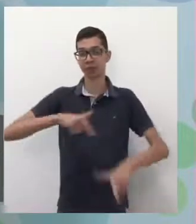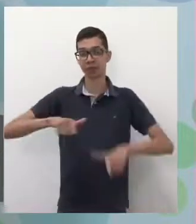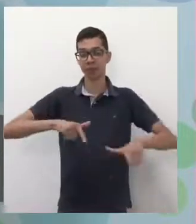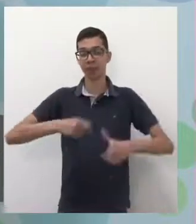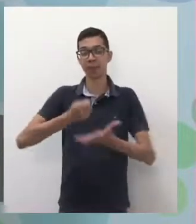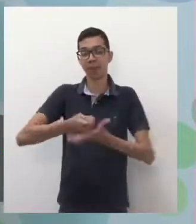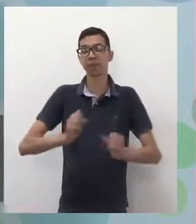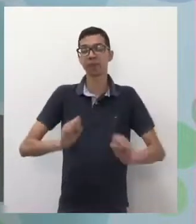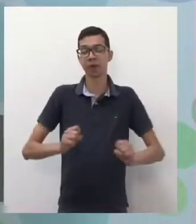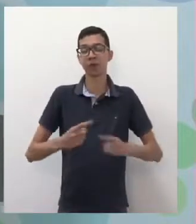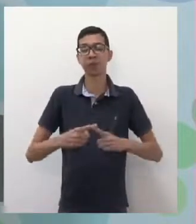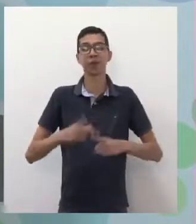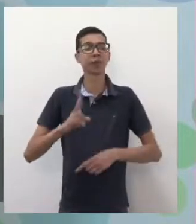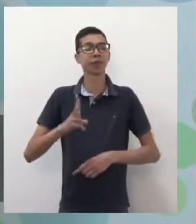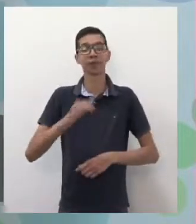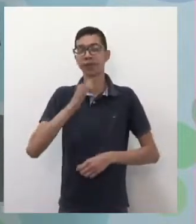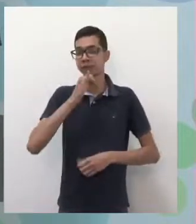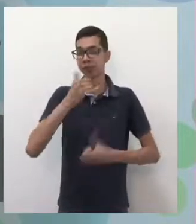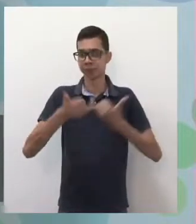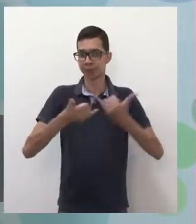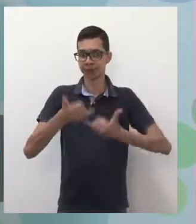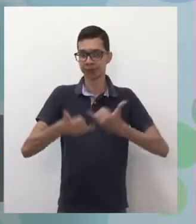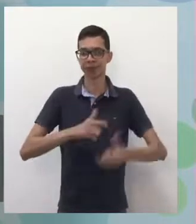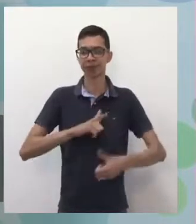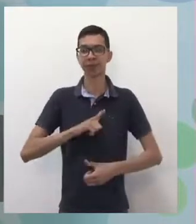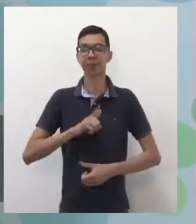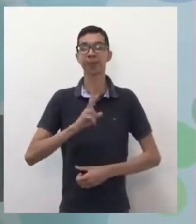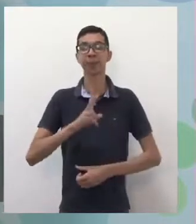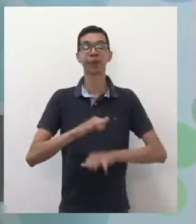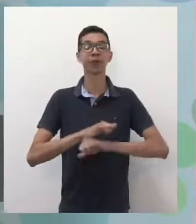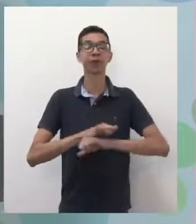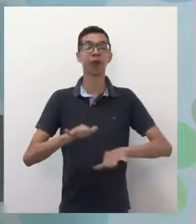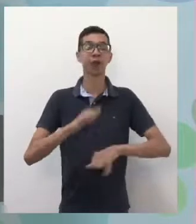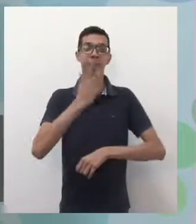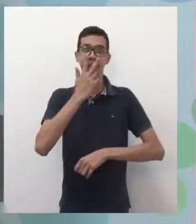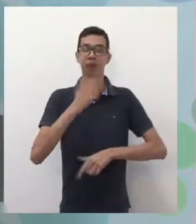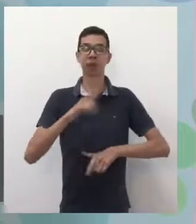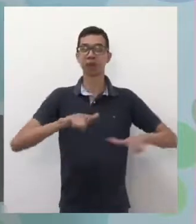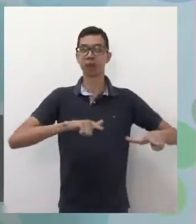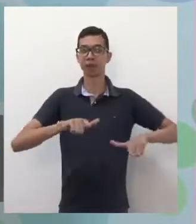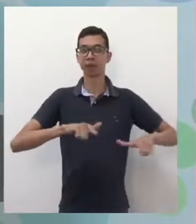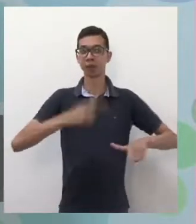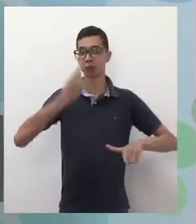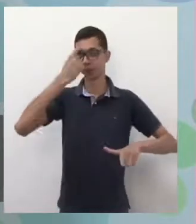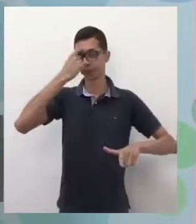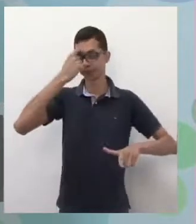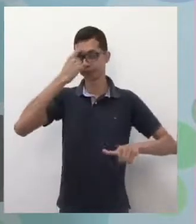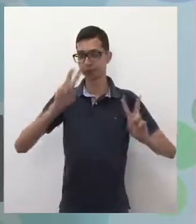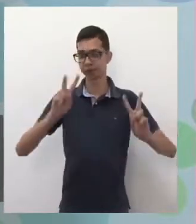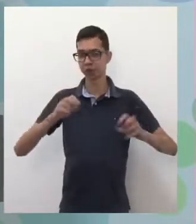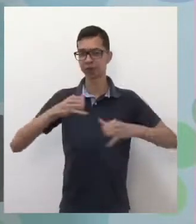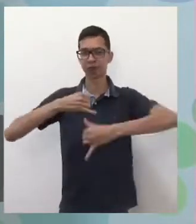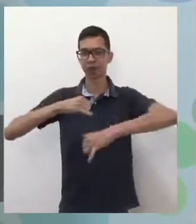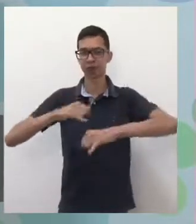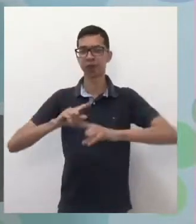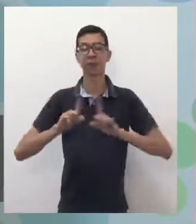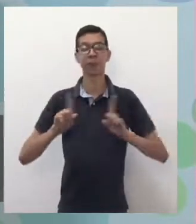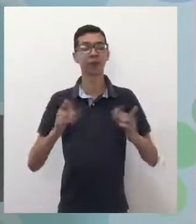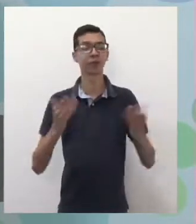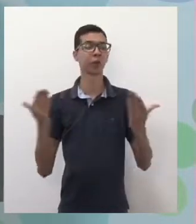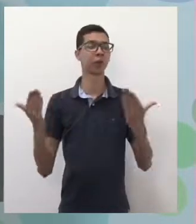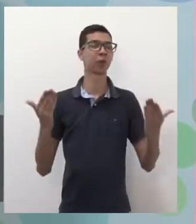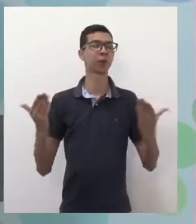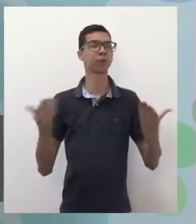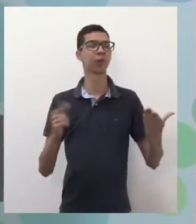gente sempre liga nessa coisa, é uma brincadeira de a gente sempre ligar a questão do trabalho à energia, mas ela sempre, a questão do